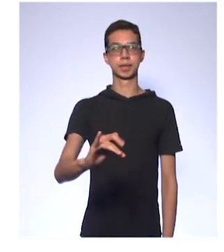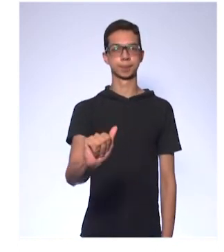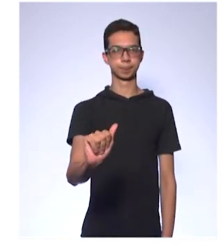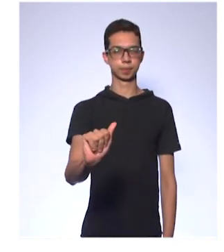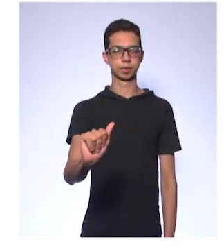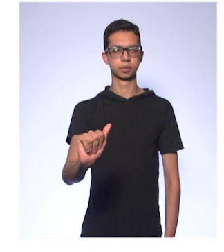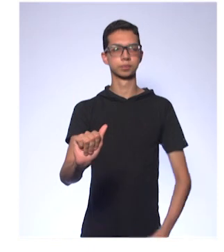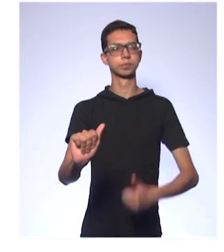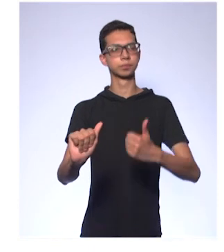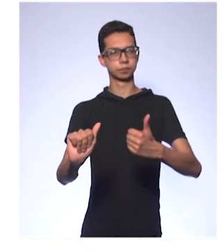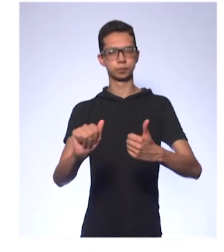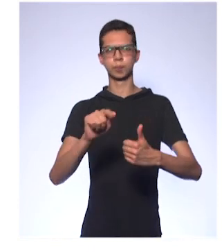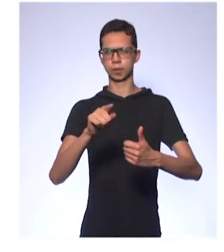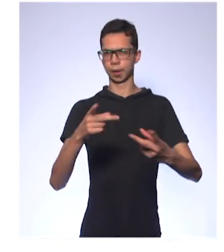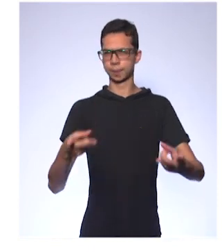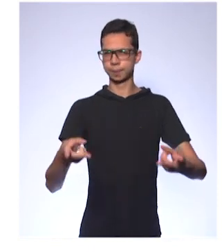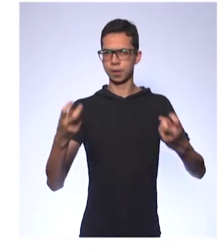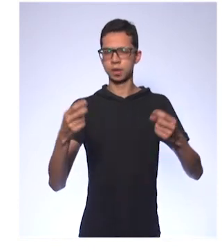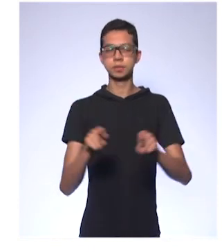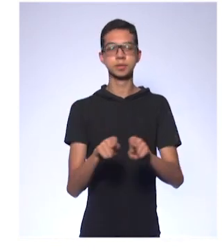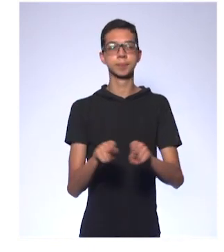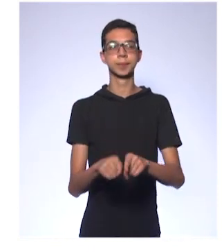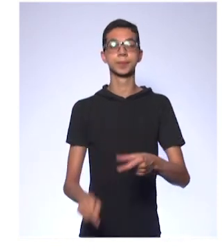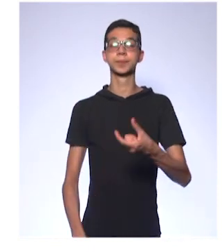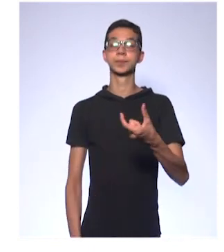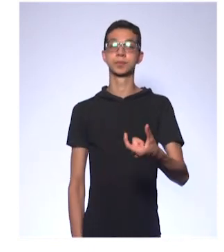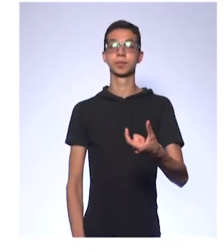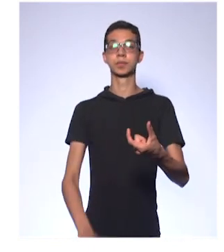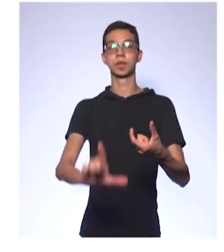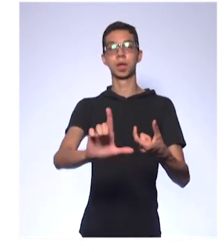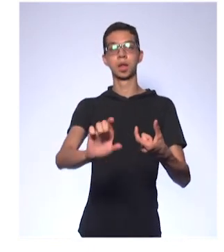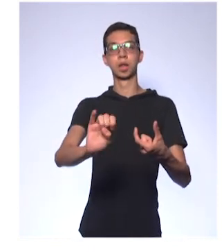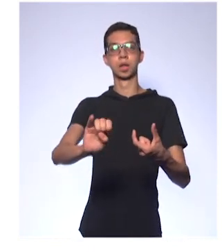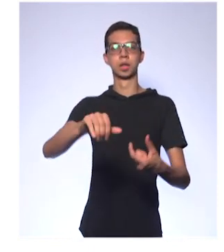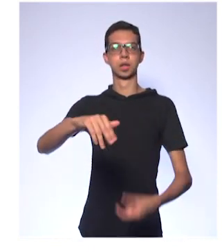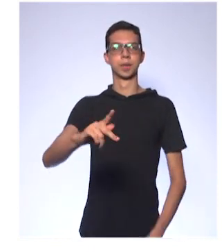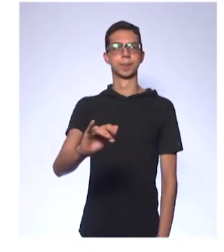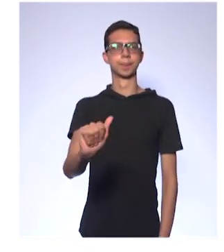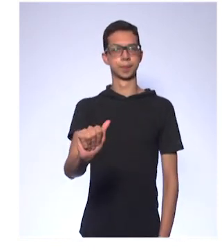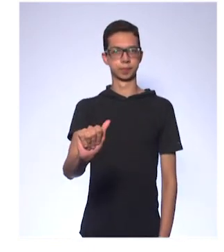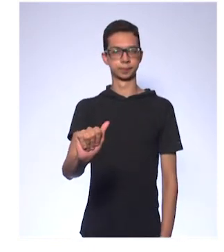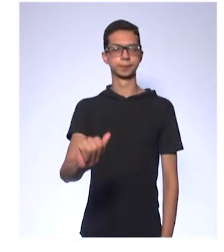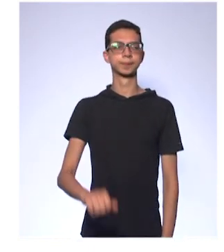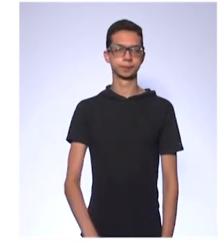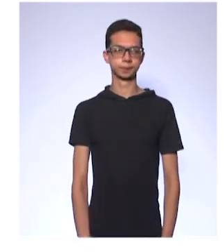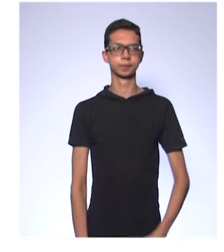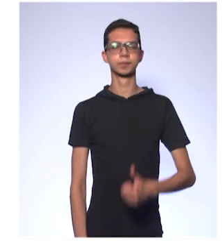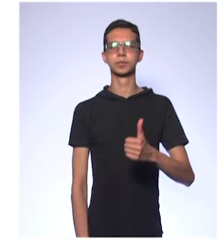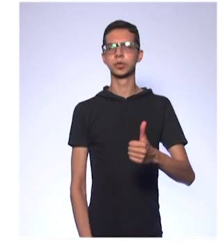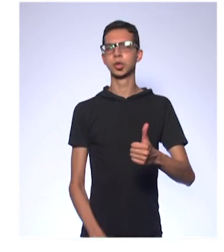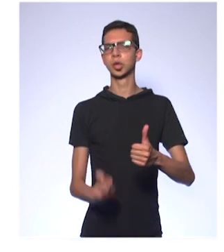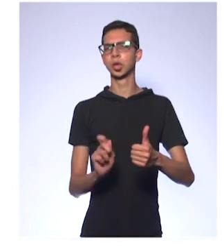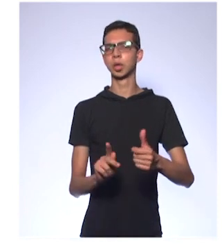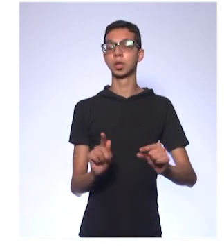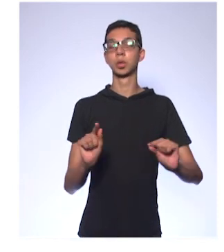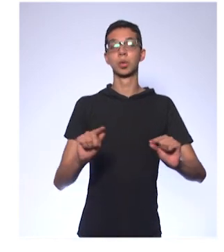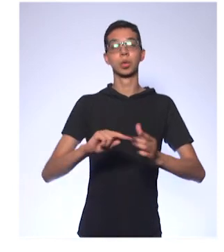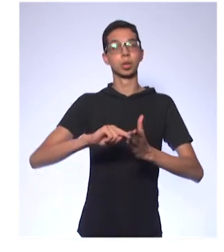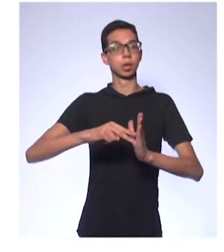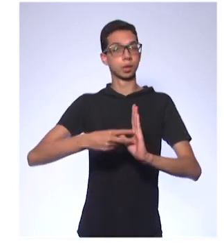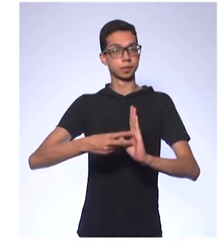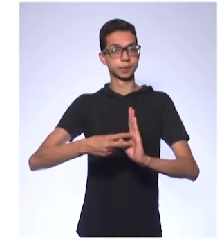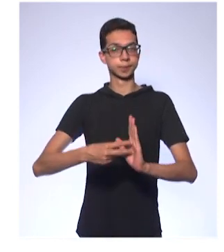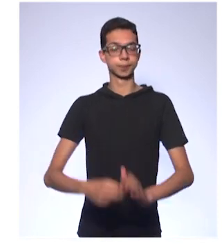e destacou também a palavra límpia, não é? Essa expressão indica que, além